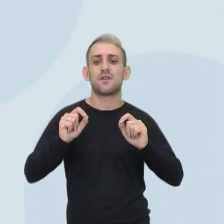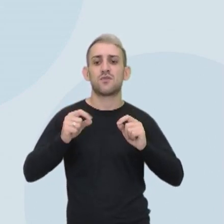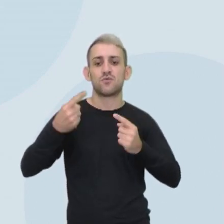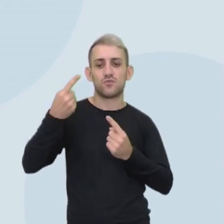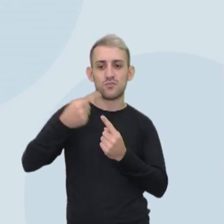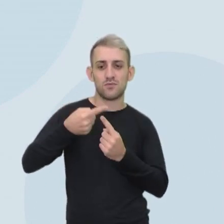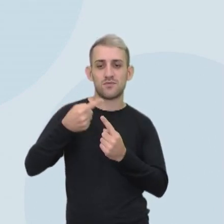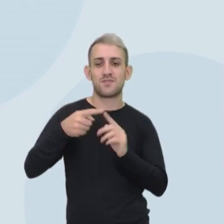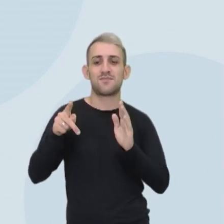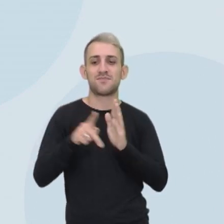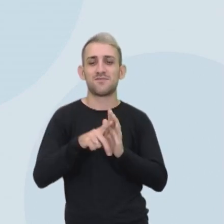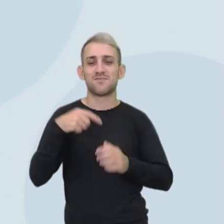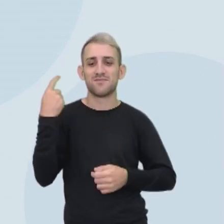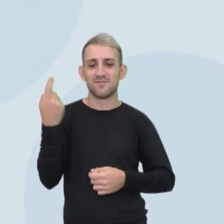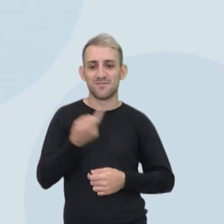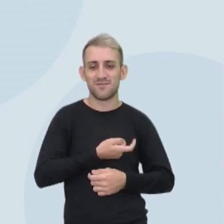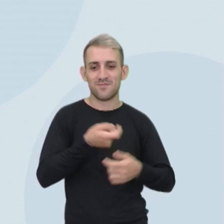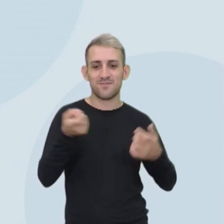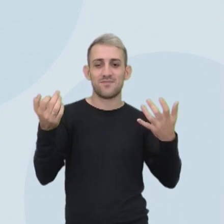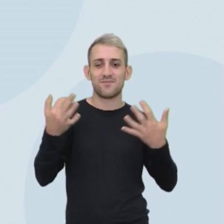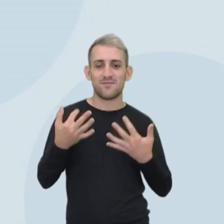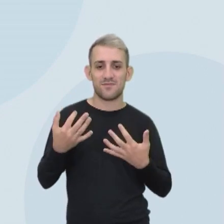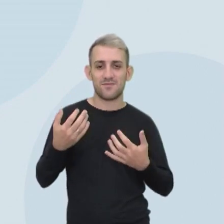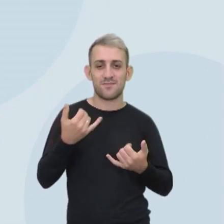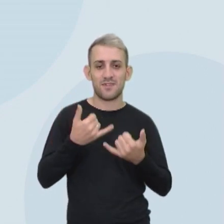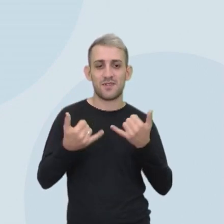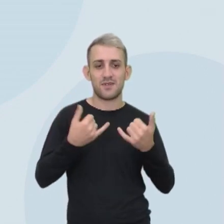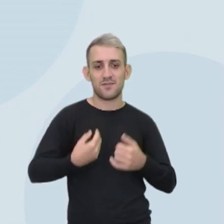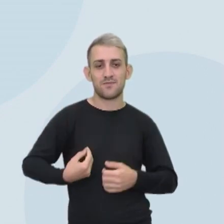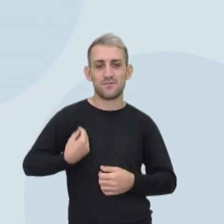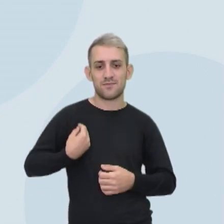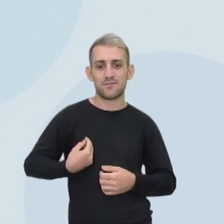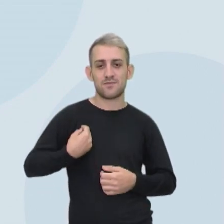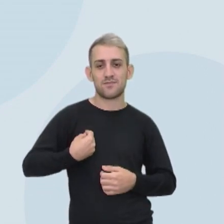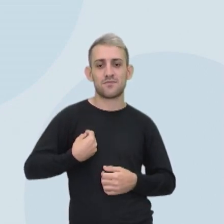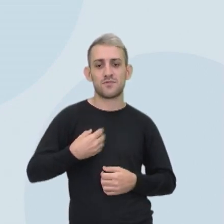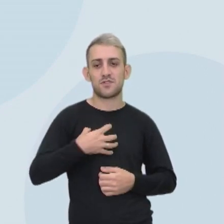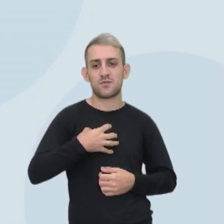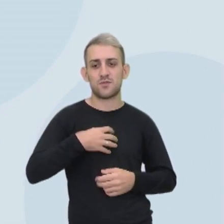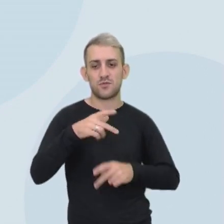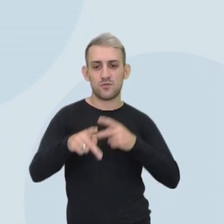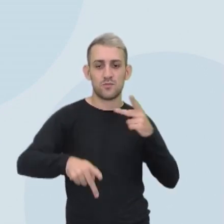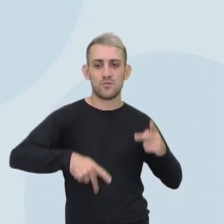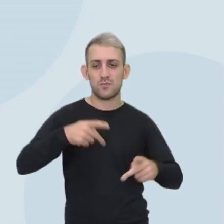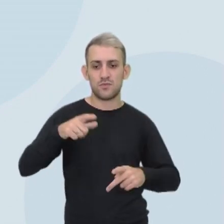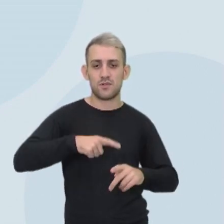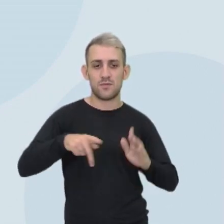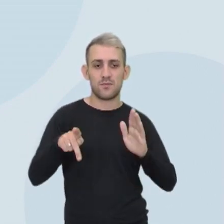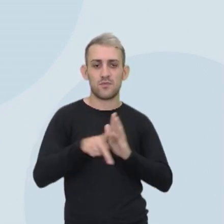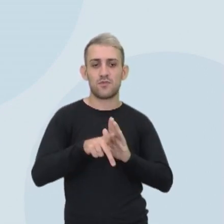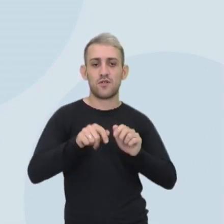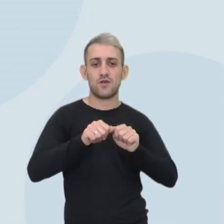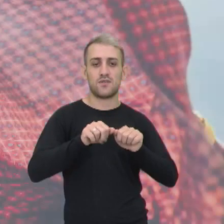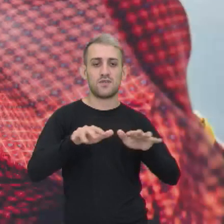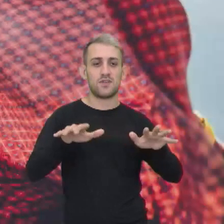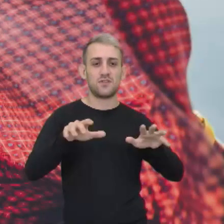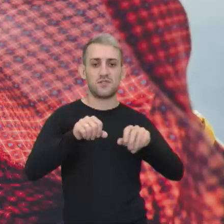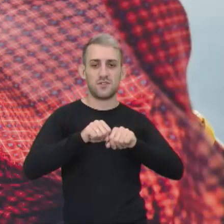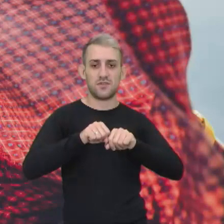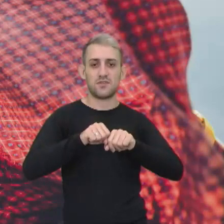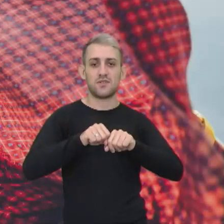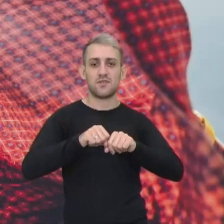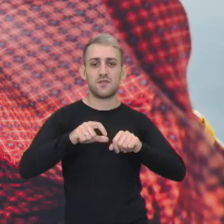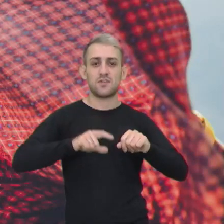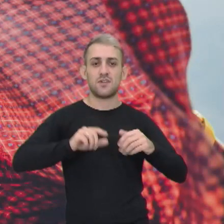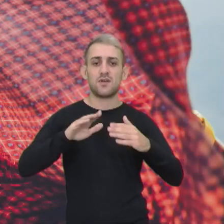maneira de se buscar deixar de existir, né, como sentimento num povo, o sentimento da colonialidade. Então, é uma escola